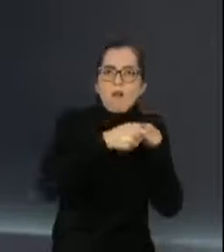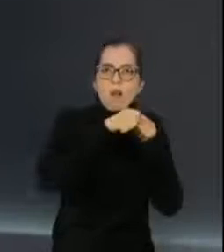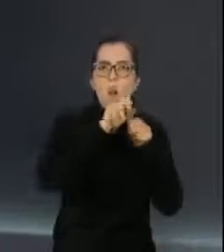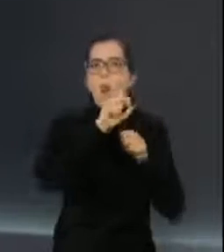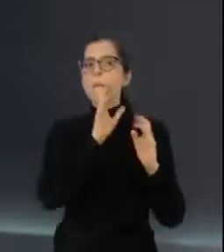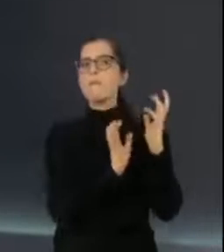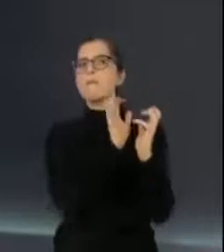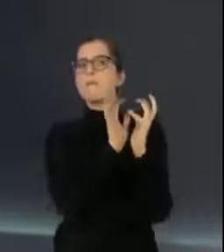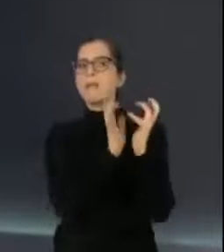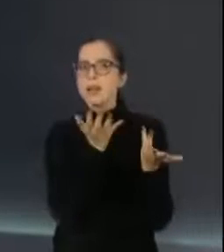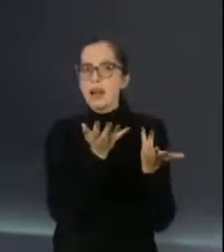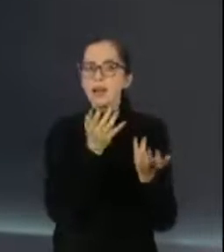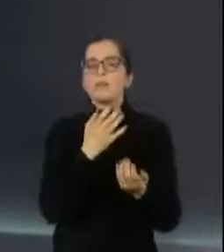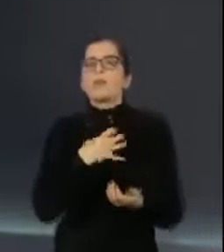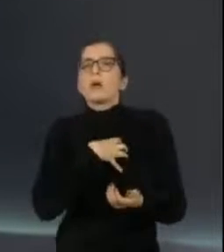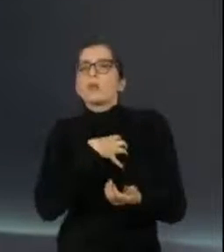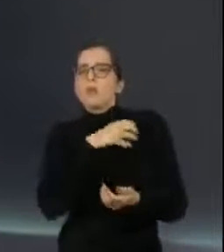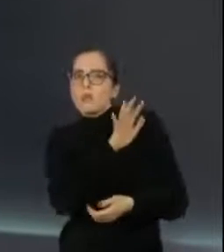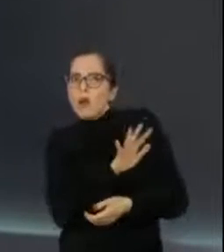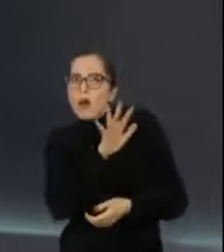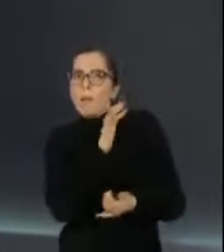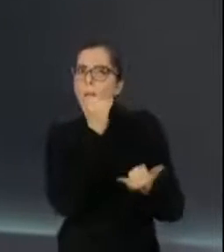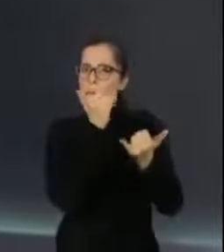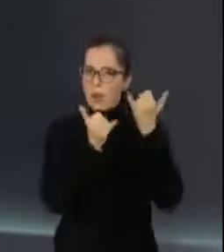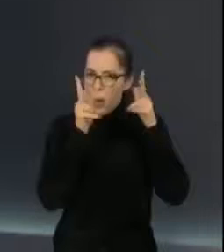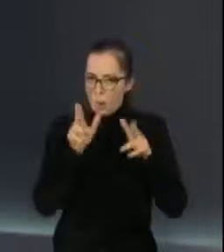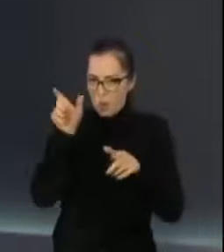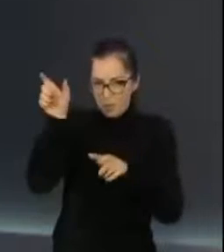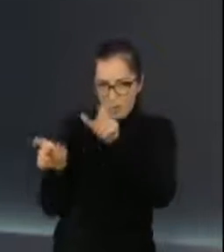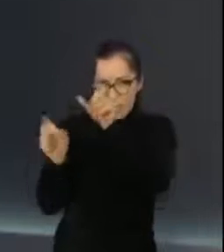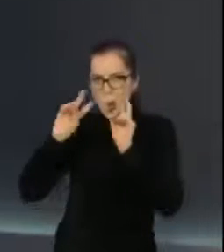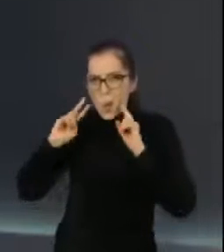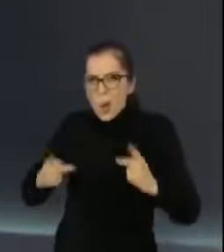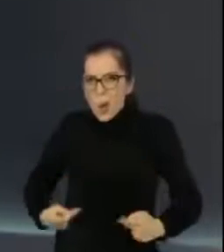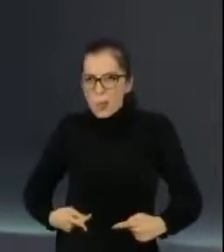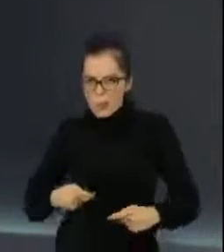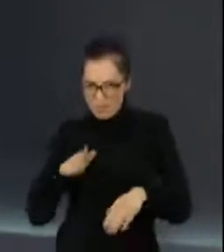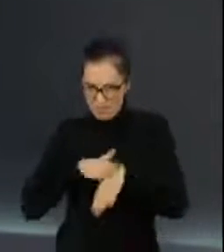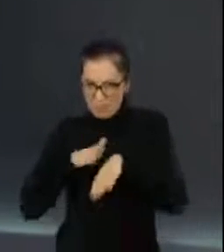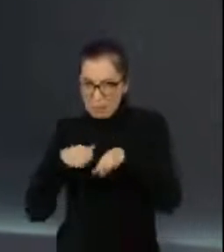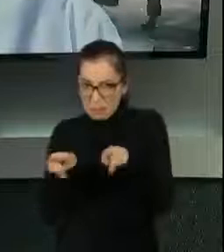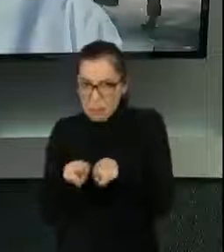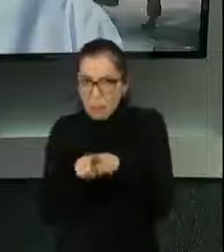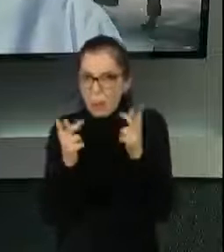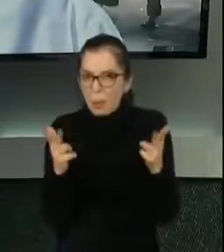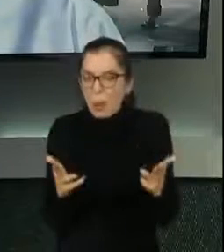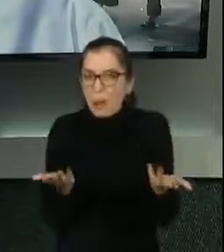O que são os similares maneiras que os humanos fazem isso?